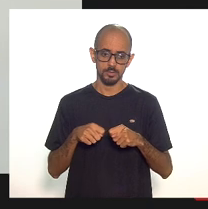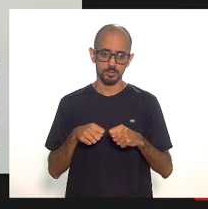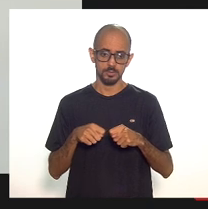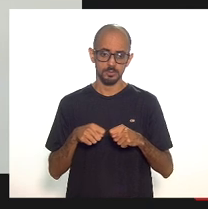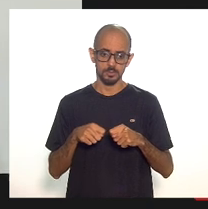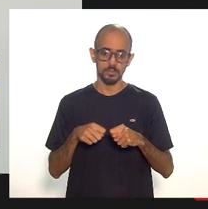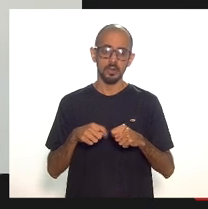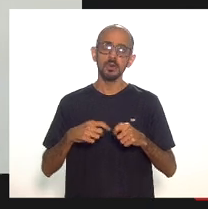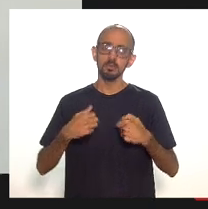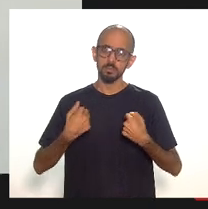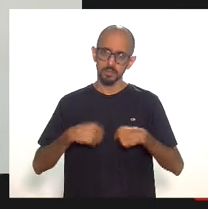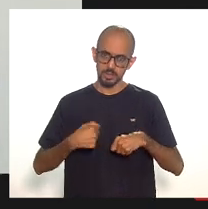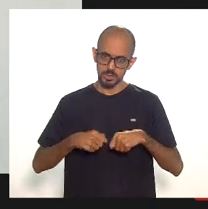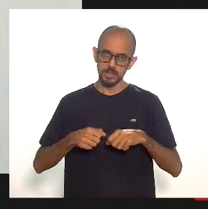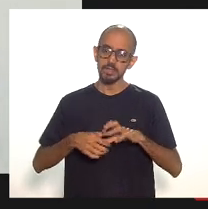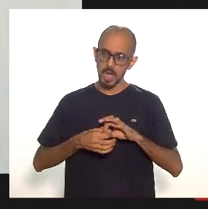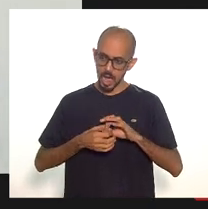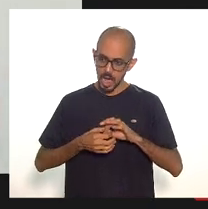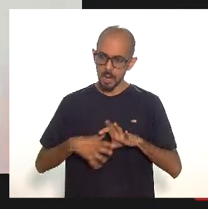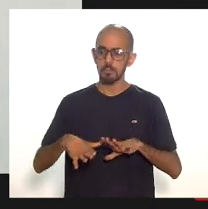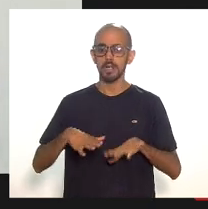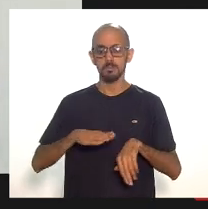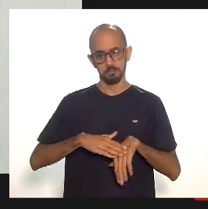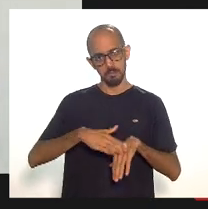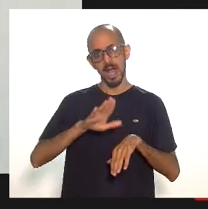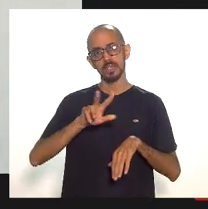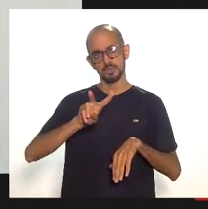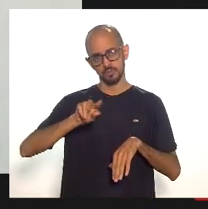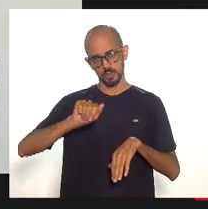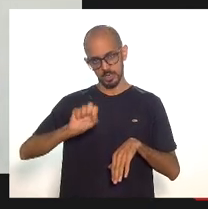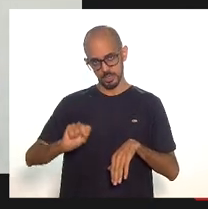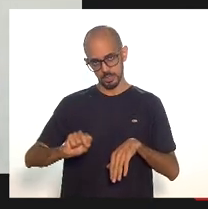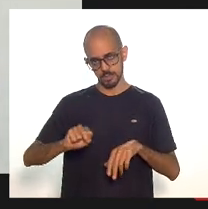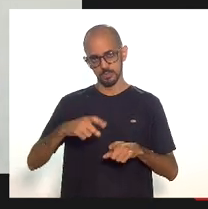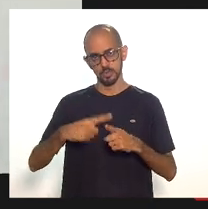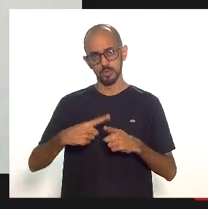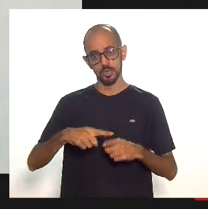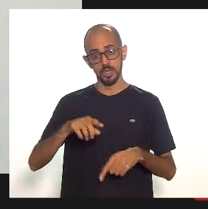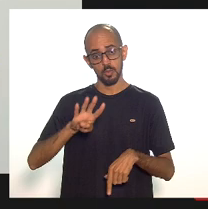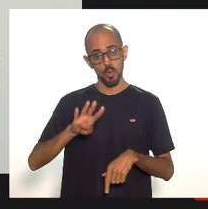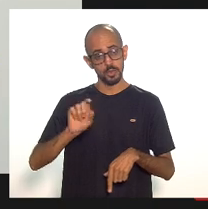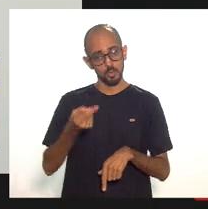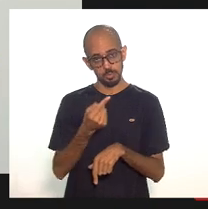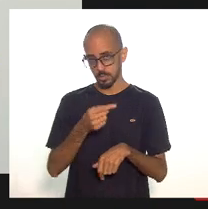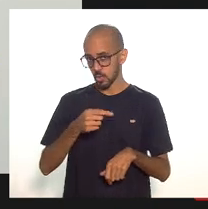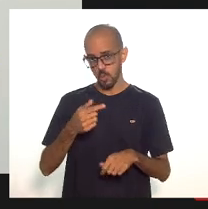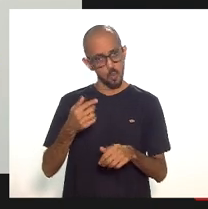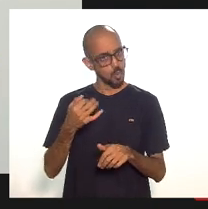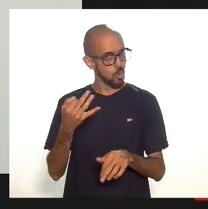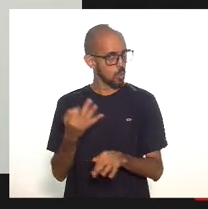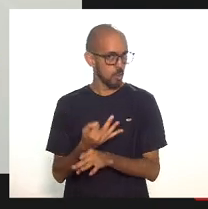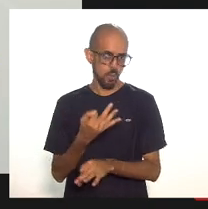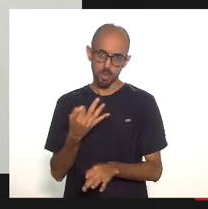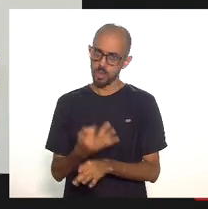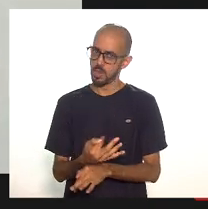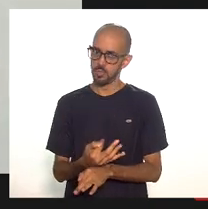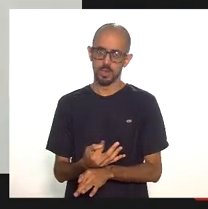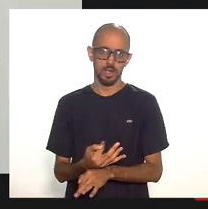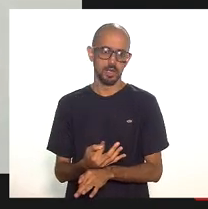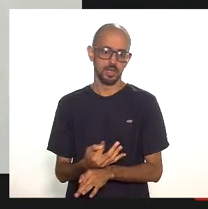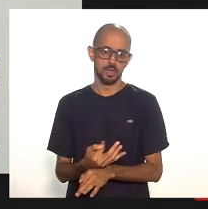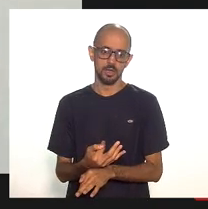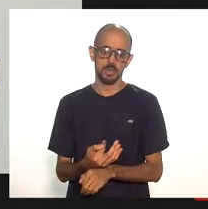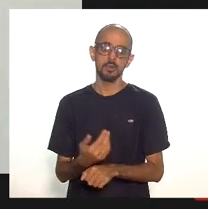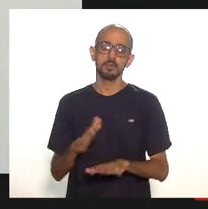conceda, né, mais vagas, né, que essas 4.117 são insuficientes, claramente, né, mas a gente precisa também de concurso